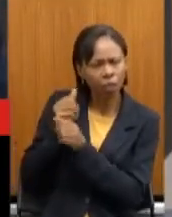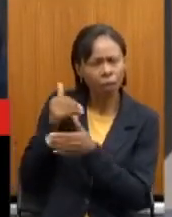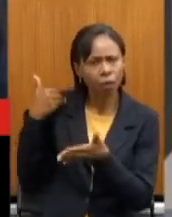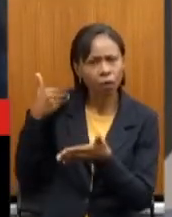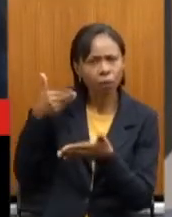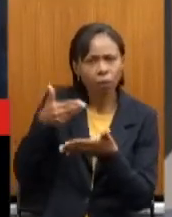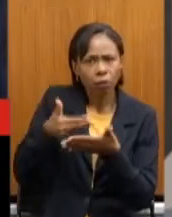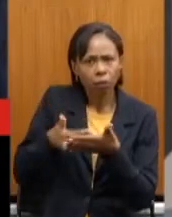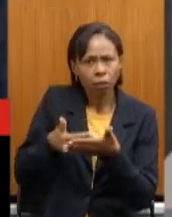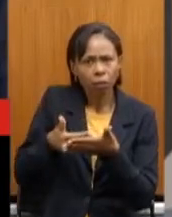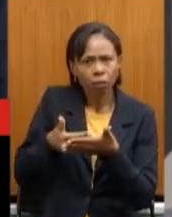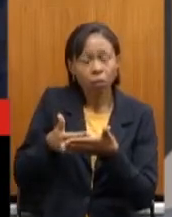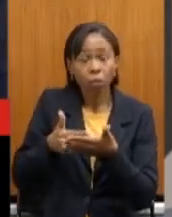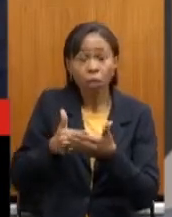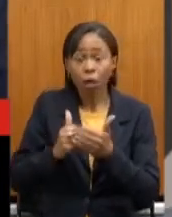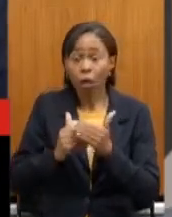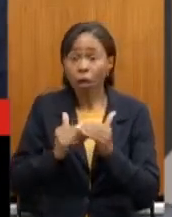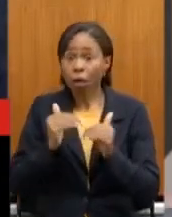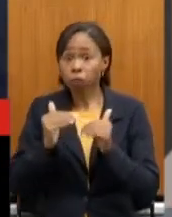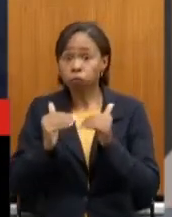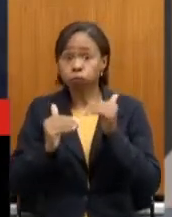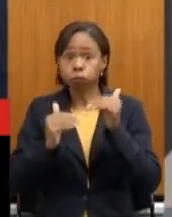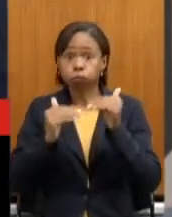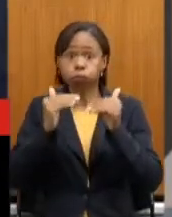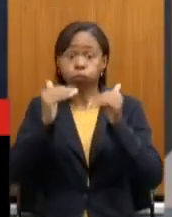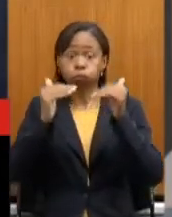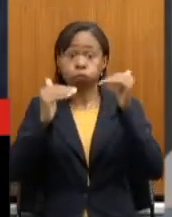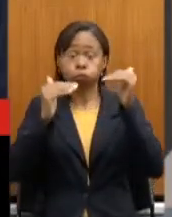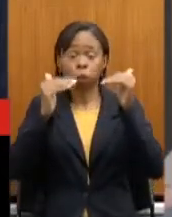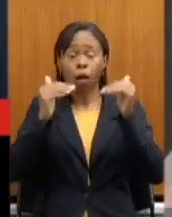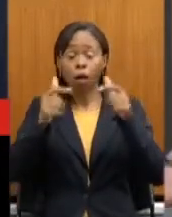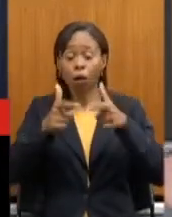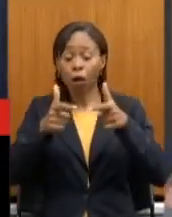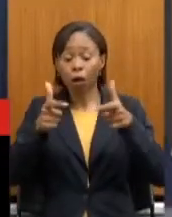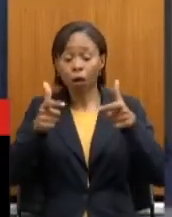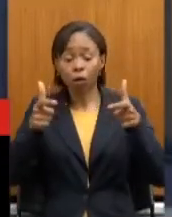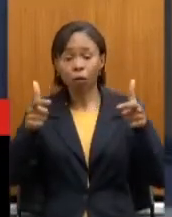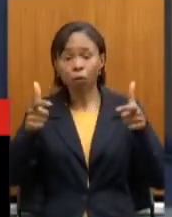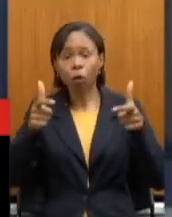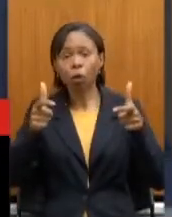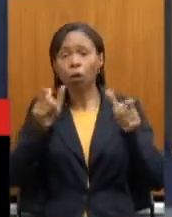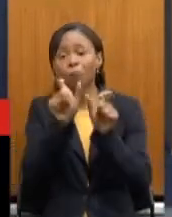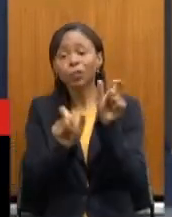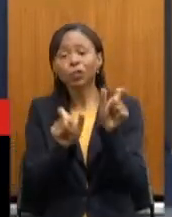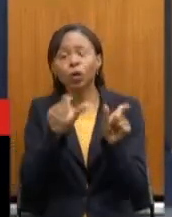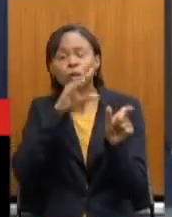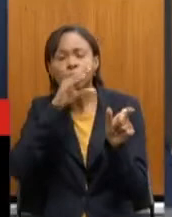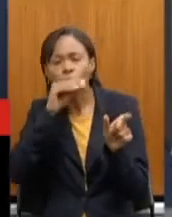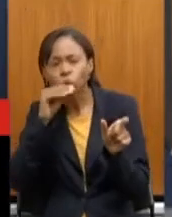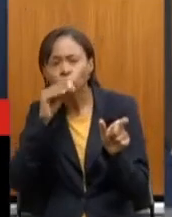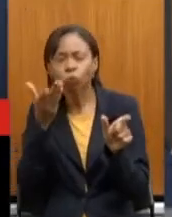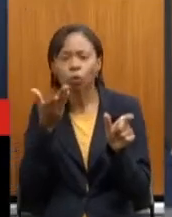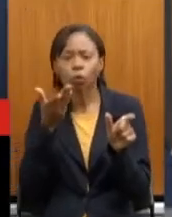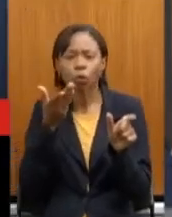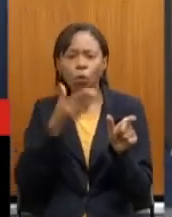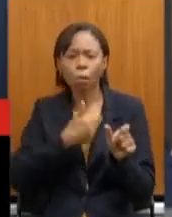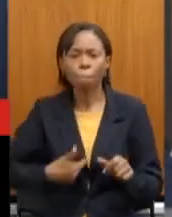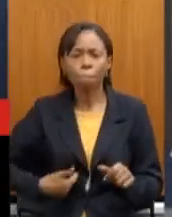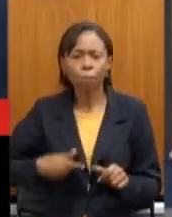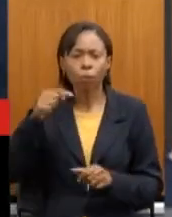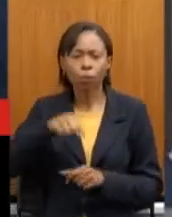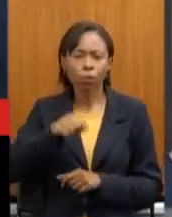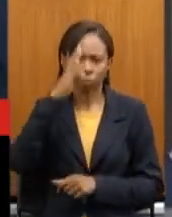acentuado crescimento do número de servidores públicos no brasil isso é por uma questão